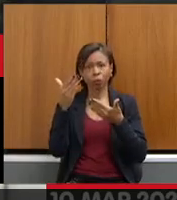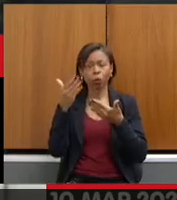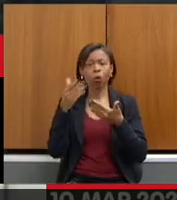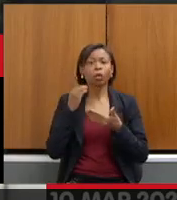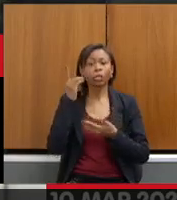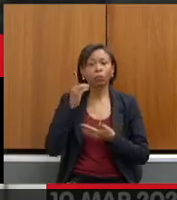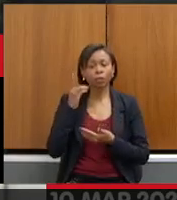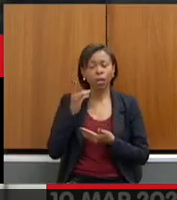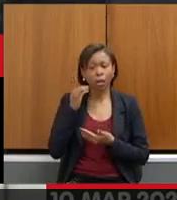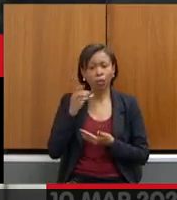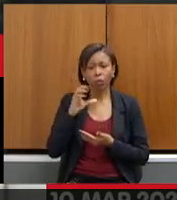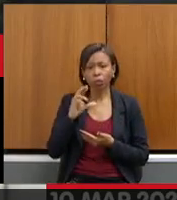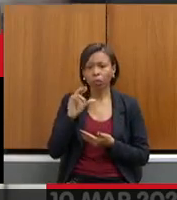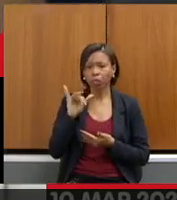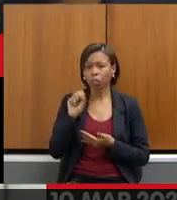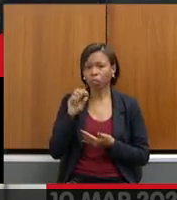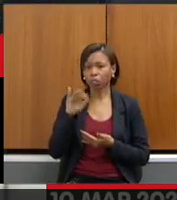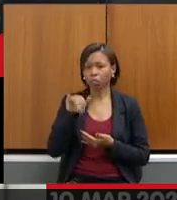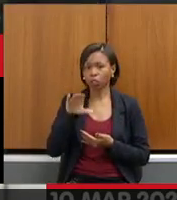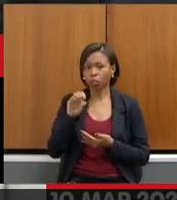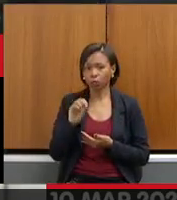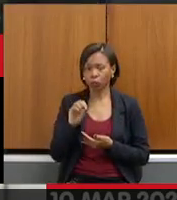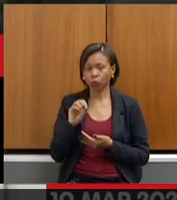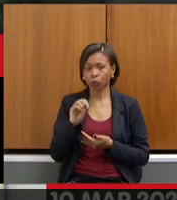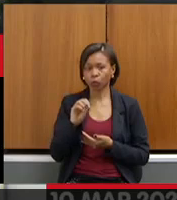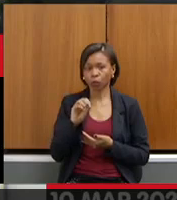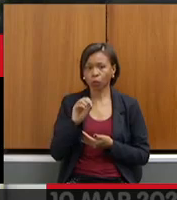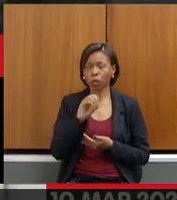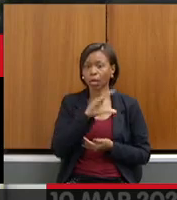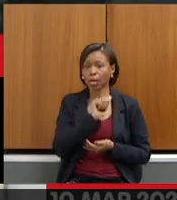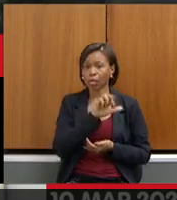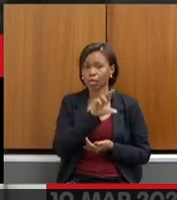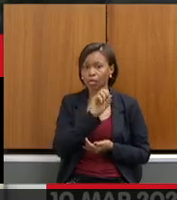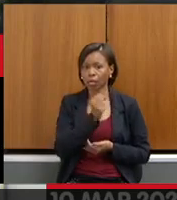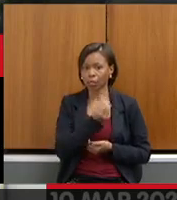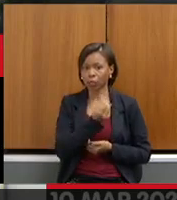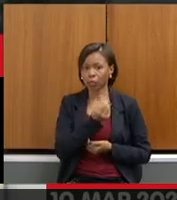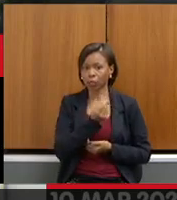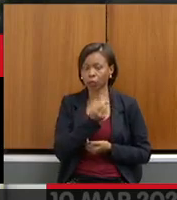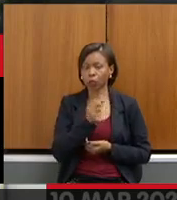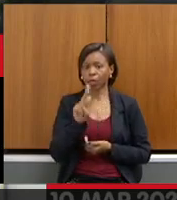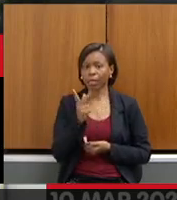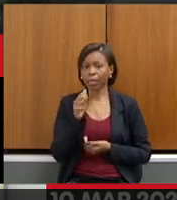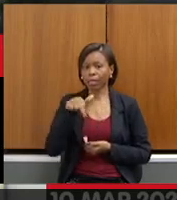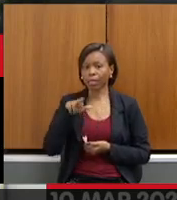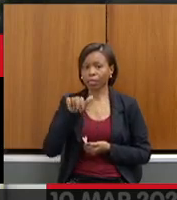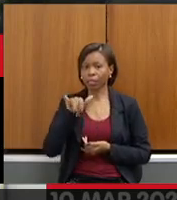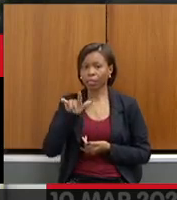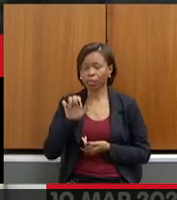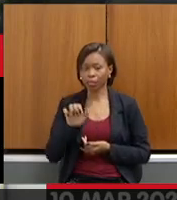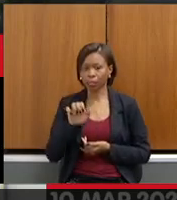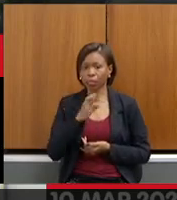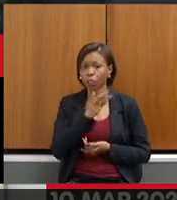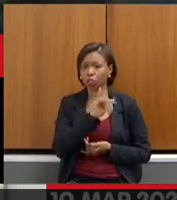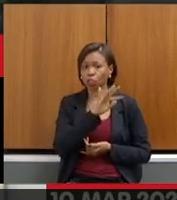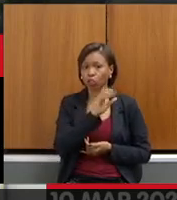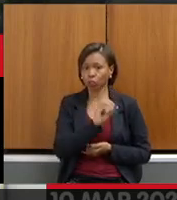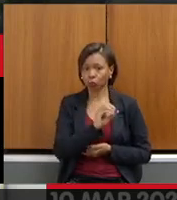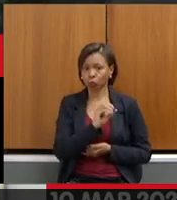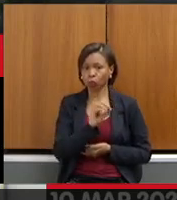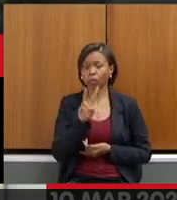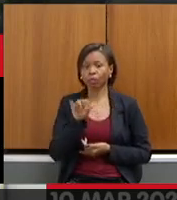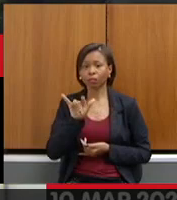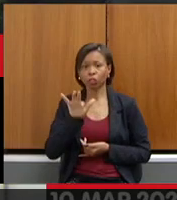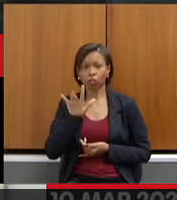Cristiano Silveira Carlos Henrique Coronel Henrique Dr Wilson Batista Tito Torres e